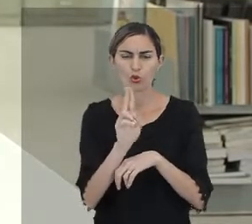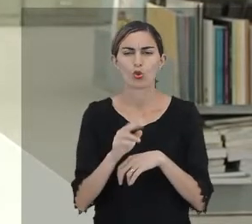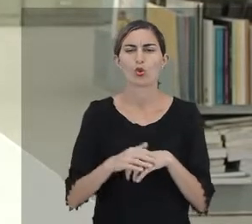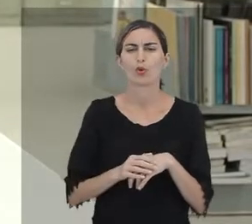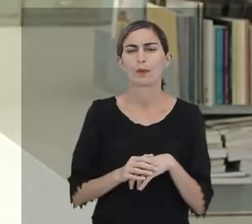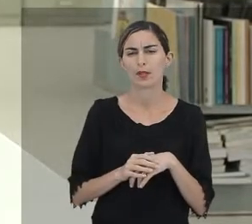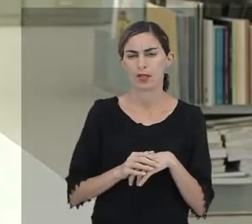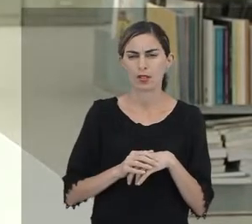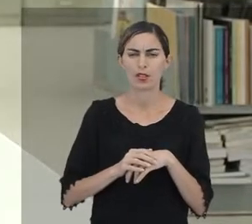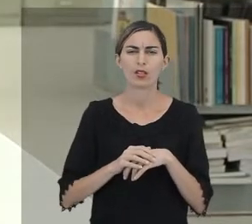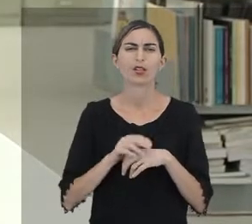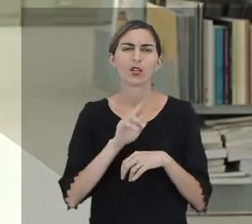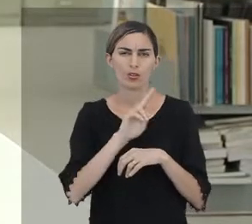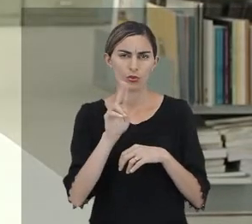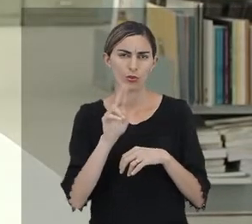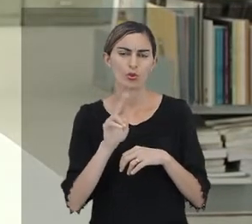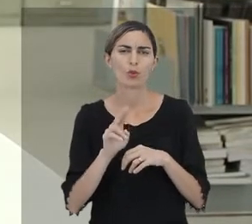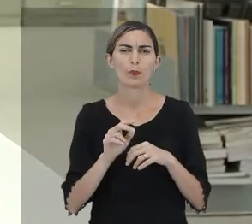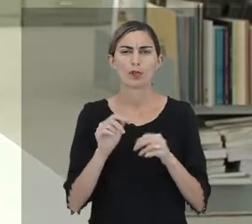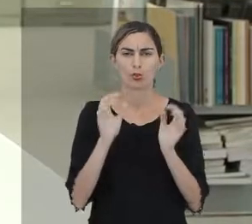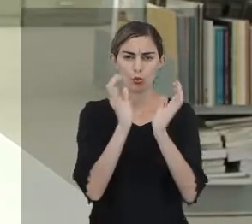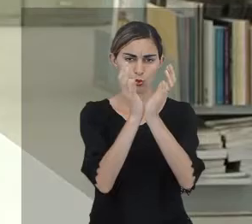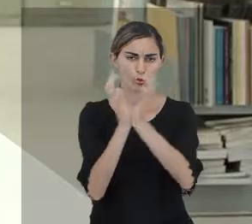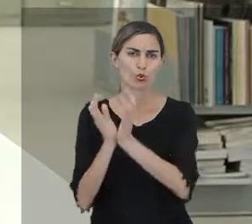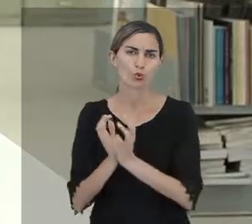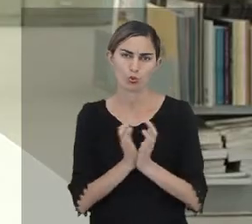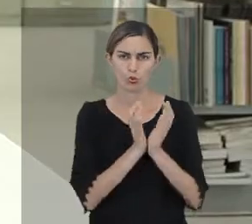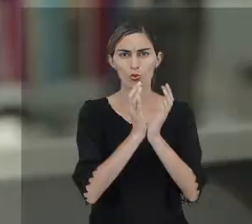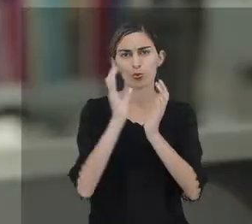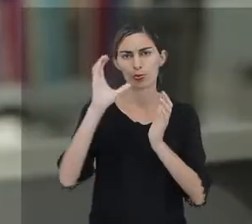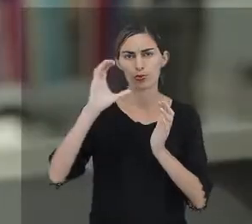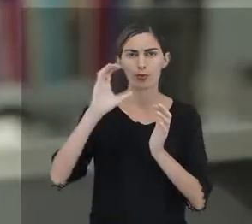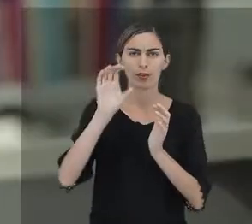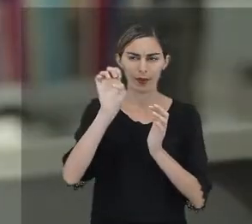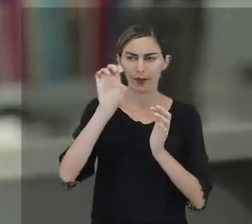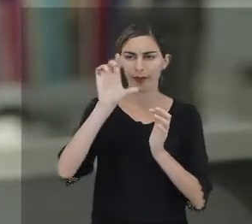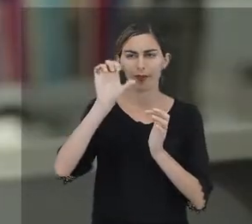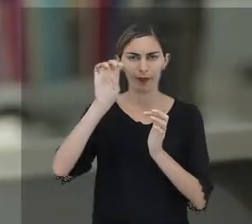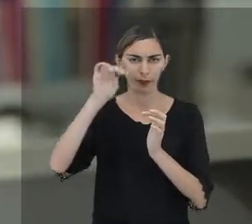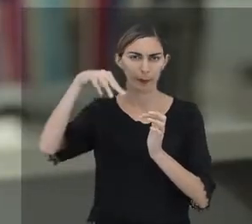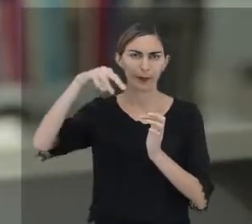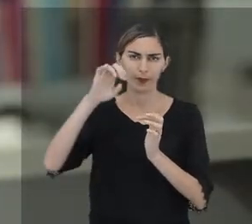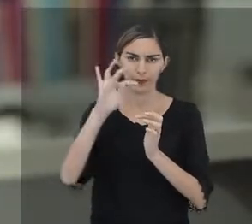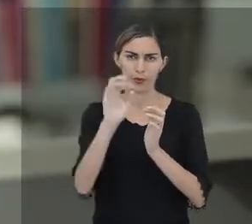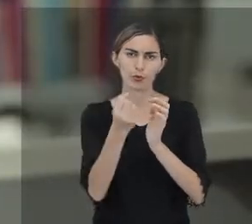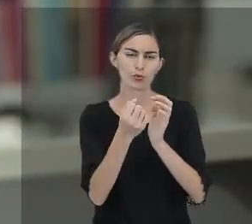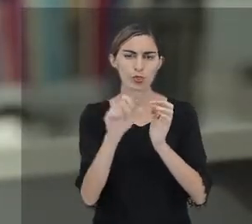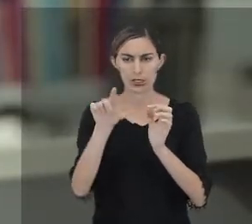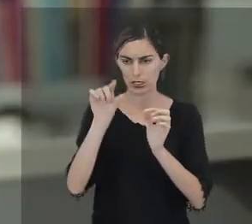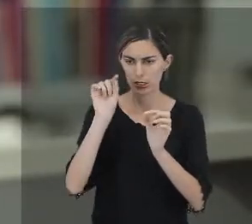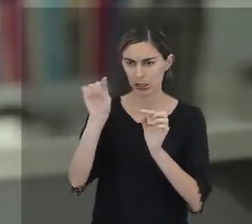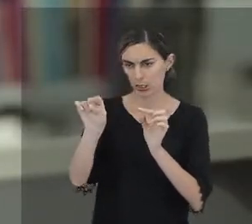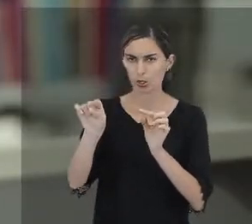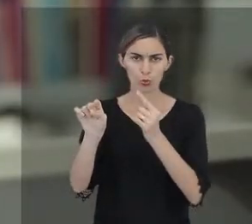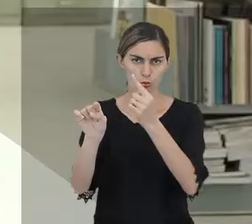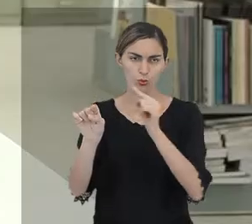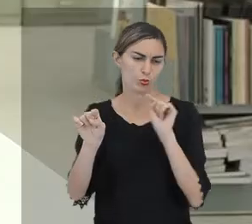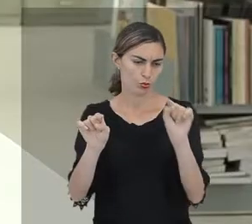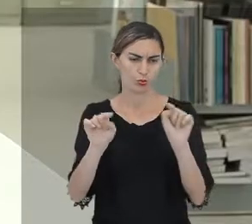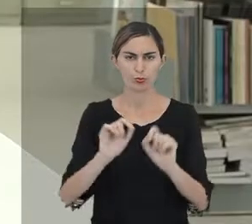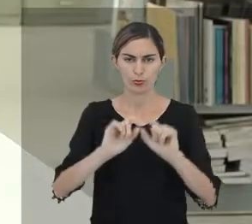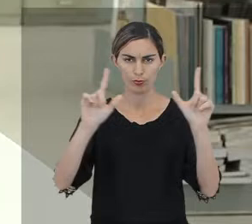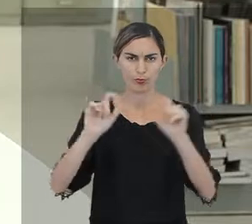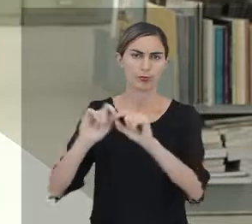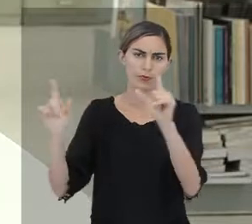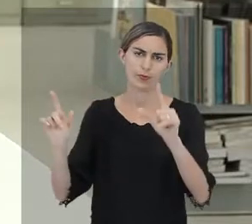que agrupa os elementos, certo? Então, se você seleciona um, automaticamente você seleciona o outro. Então, o checkbox é